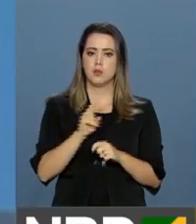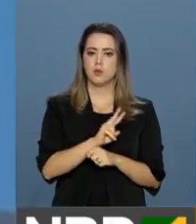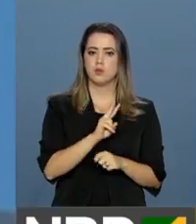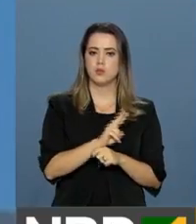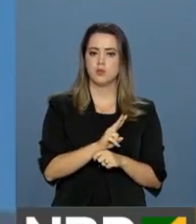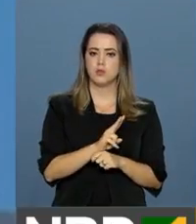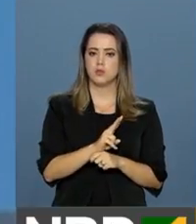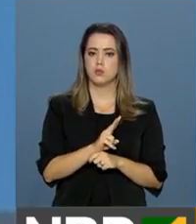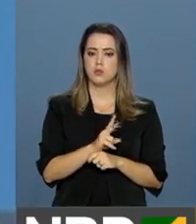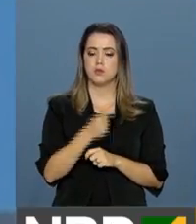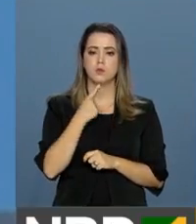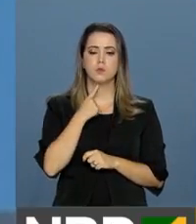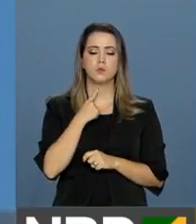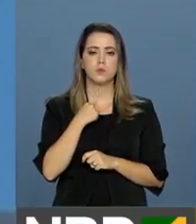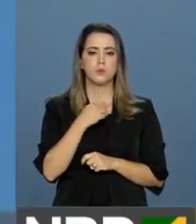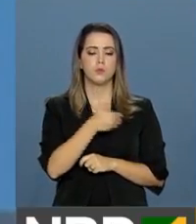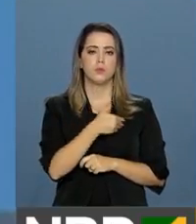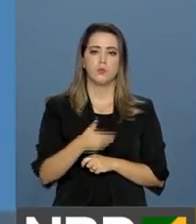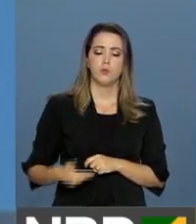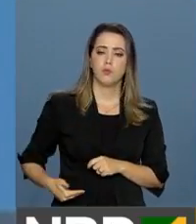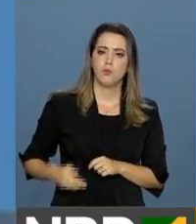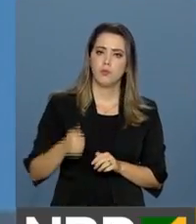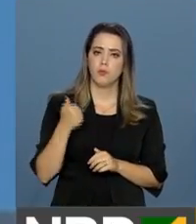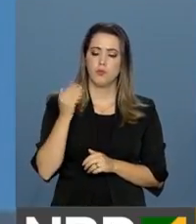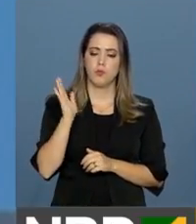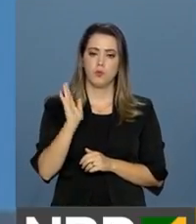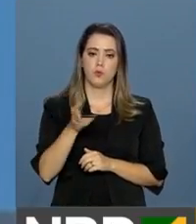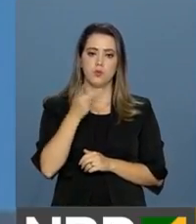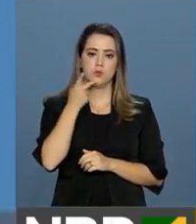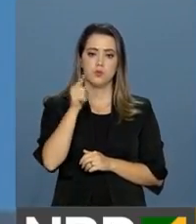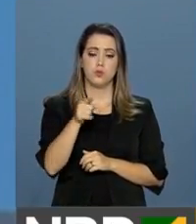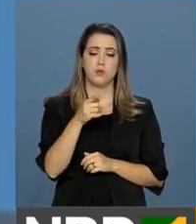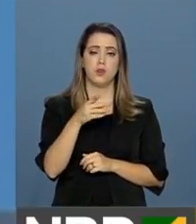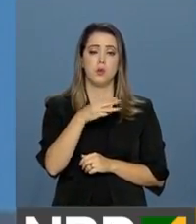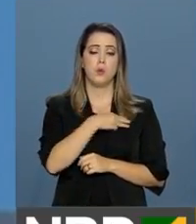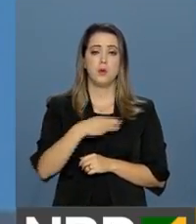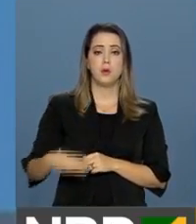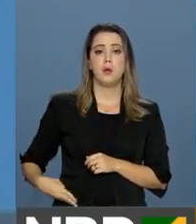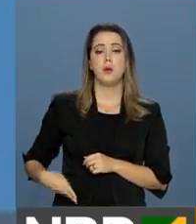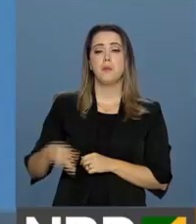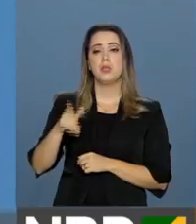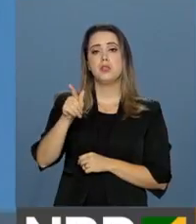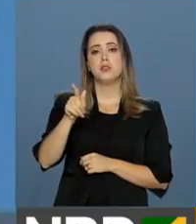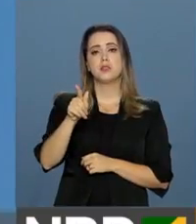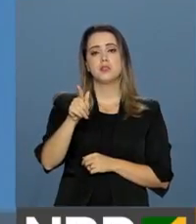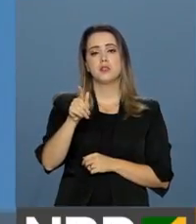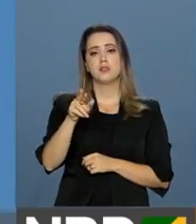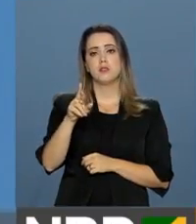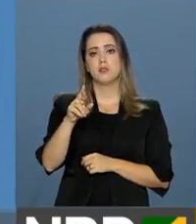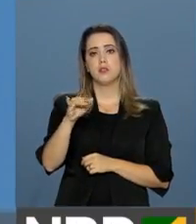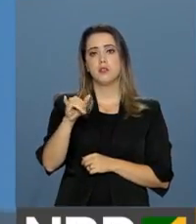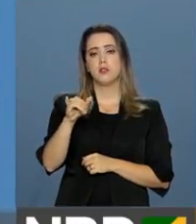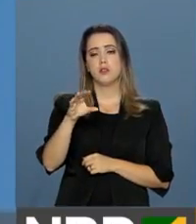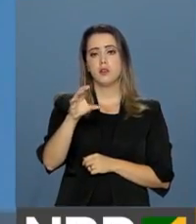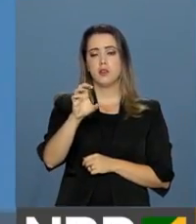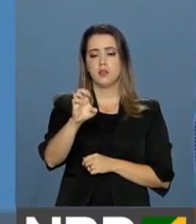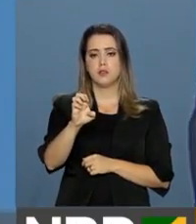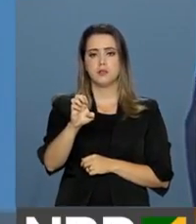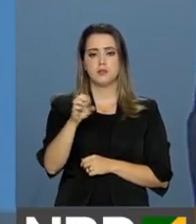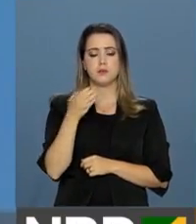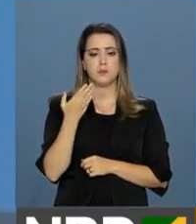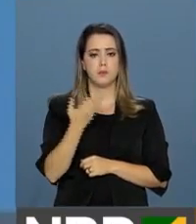interesses do poder público como bem salientou a ministra grehs e aqui faz 11 parentes para dizer que eu tenho a honra